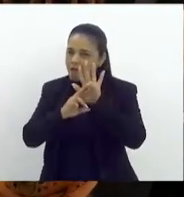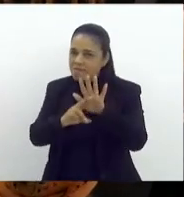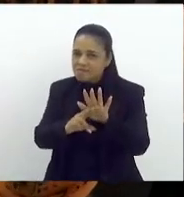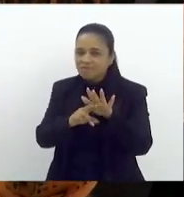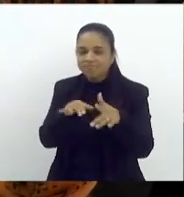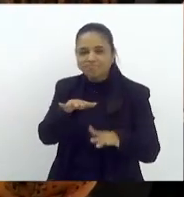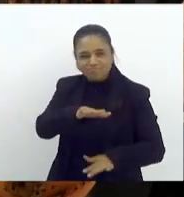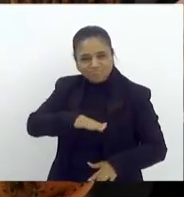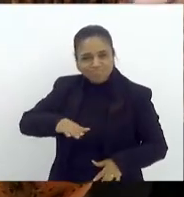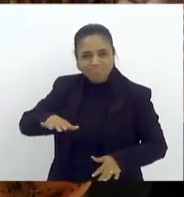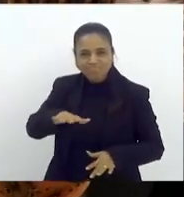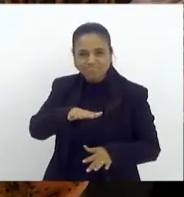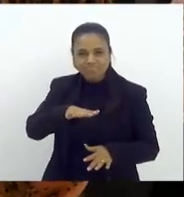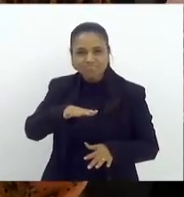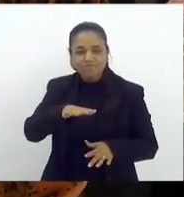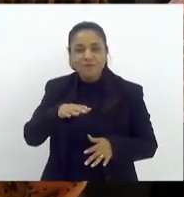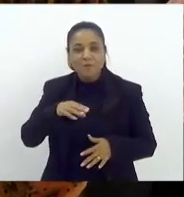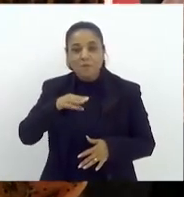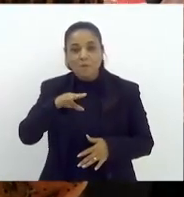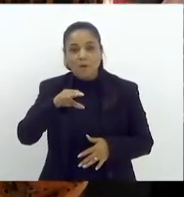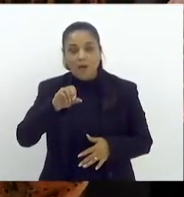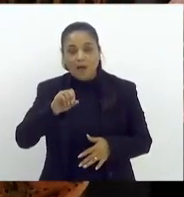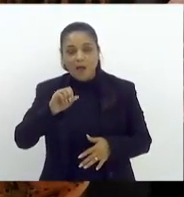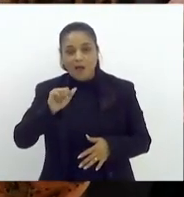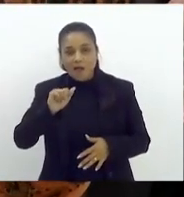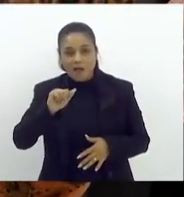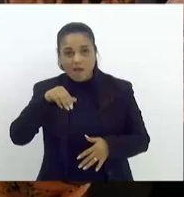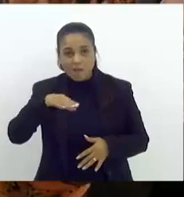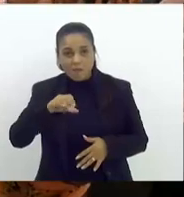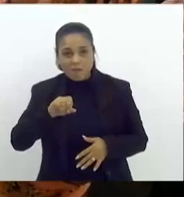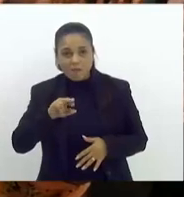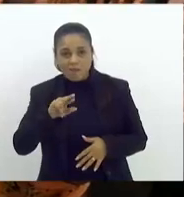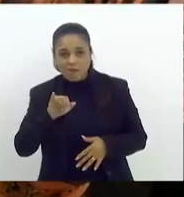território vem aí a Marinha do grafite